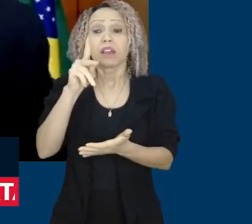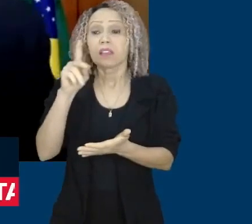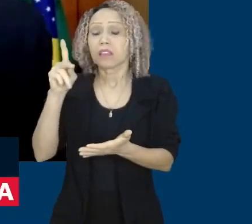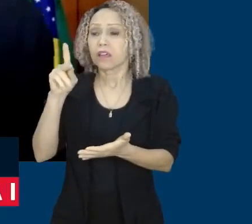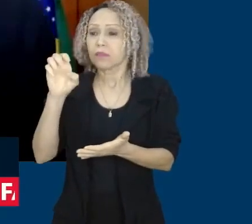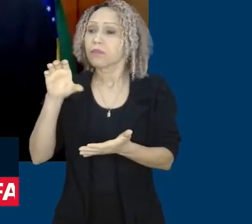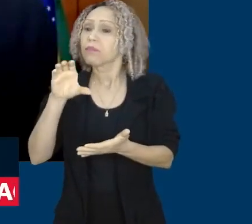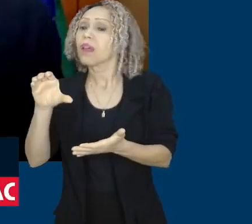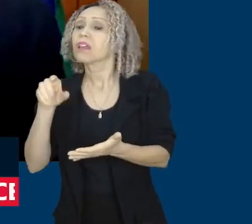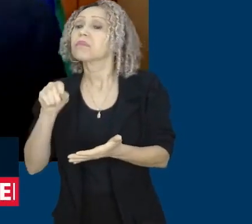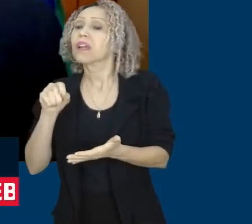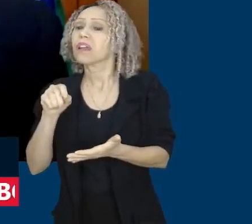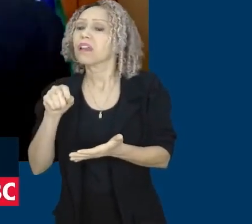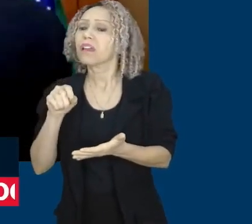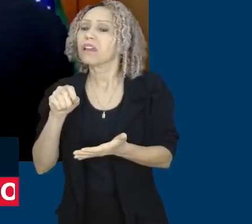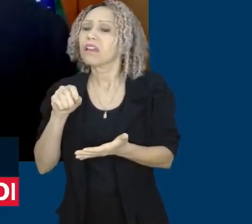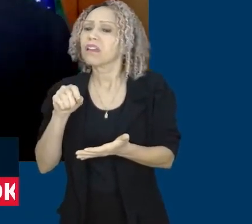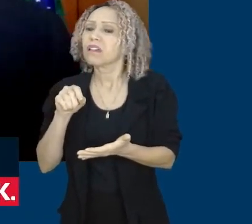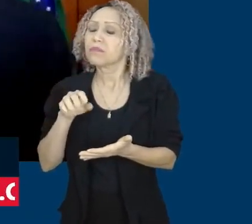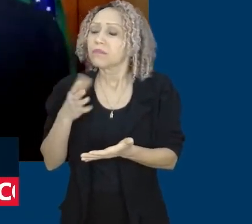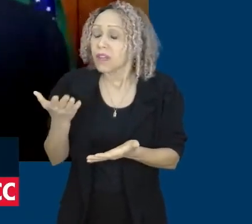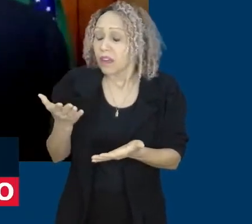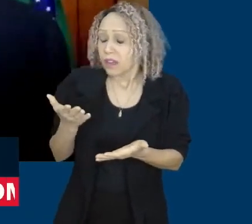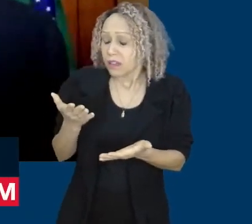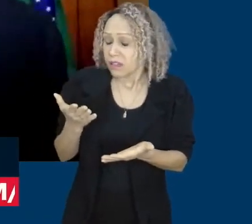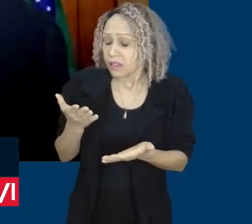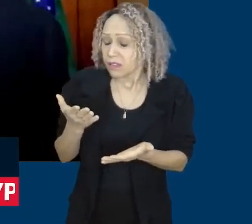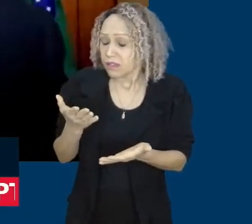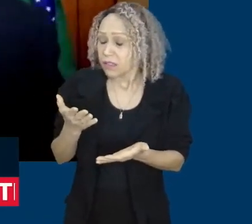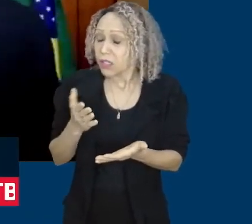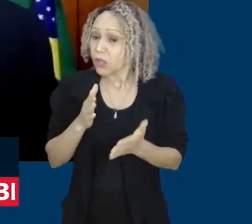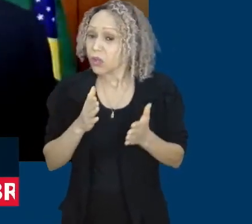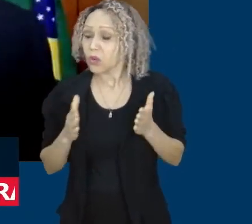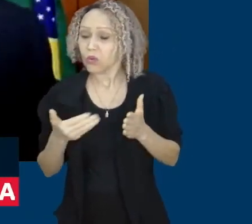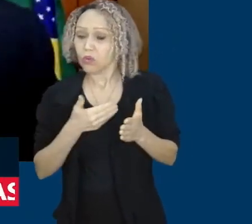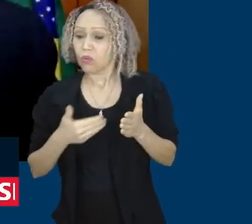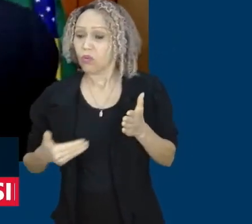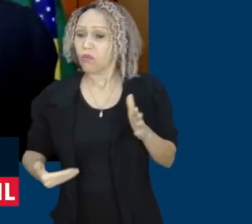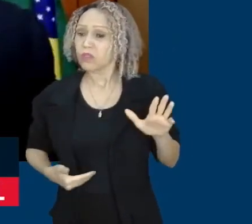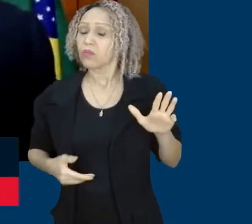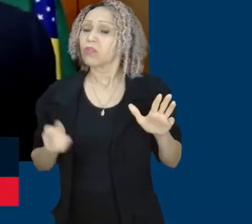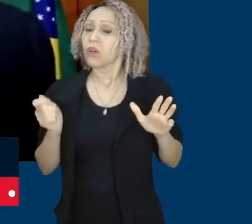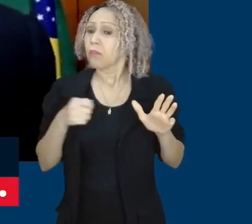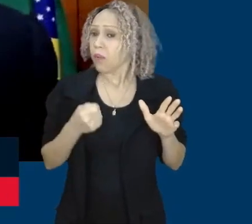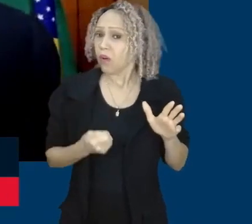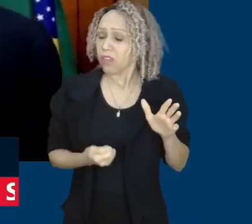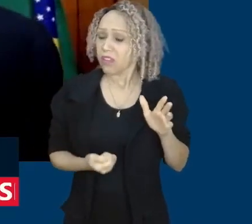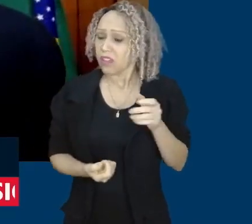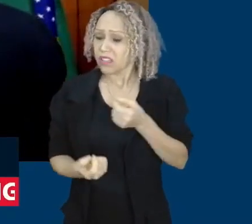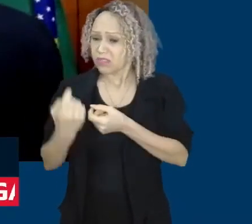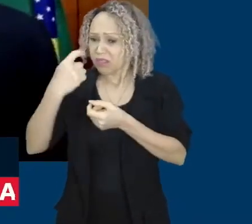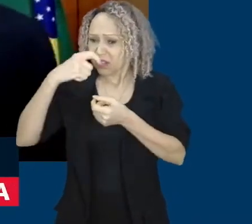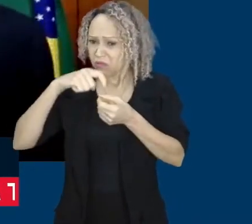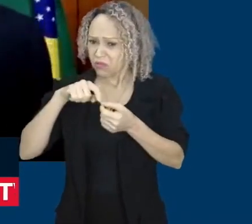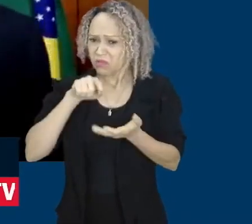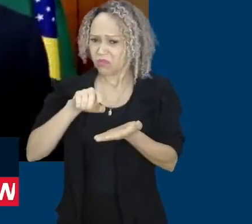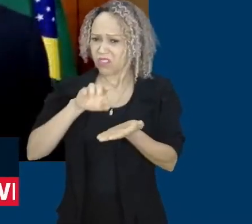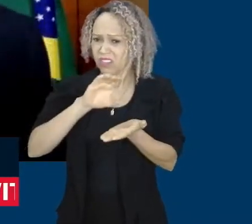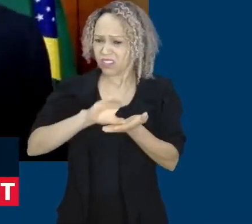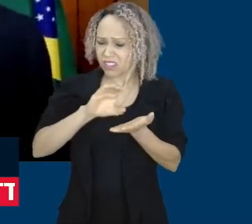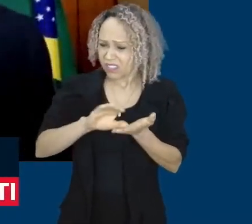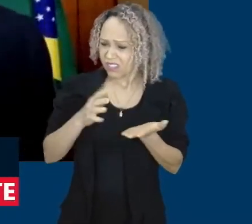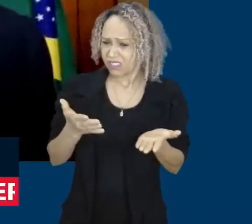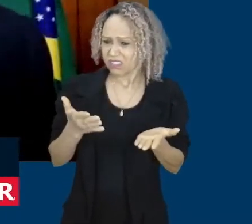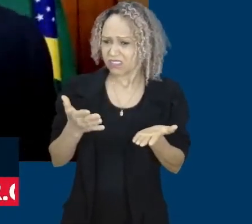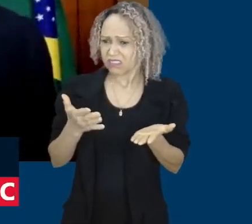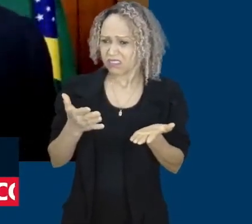recursos, porque senão, Amanda, isso significará muitas demissões, paralisação do serviço nas